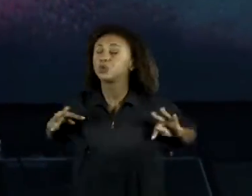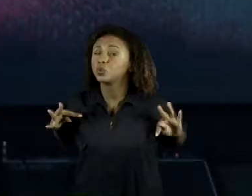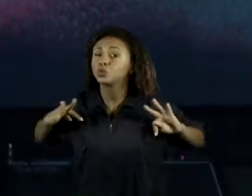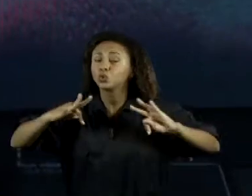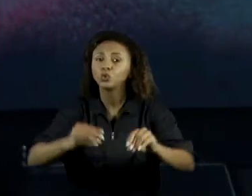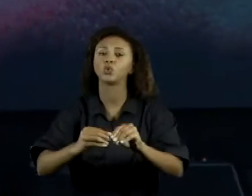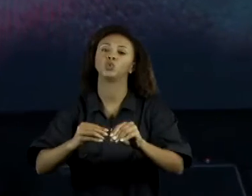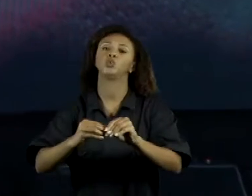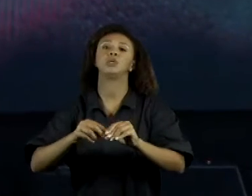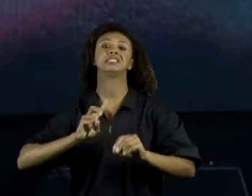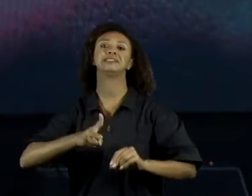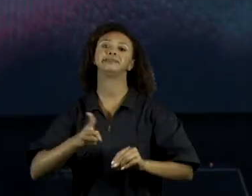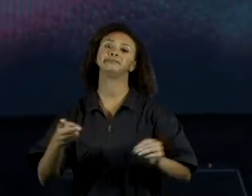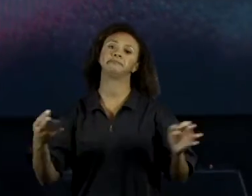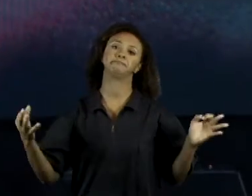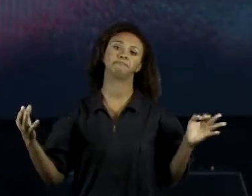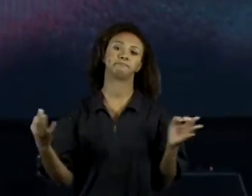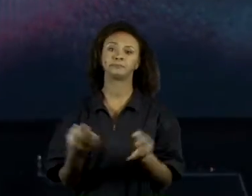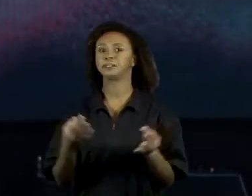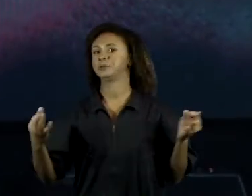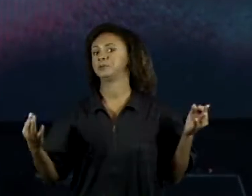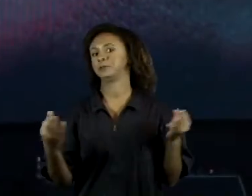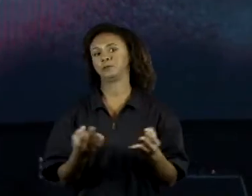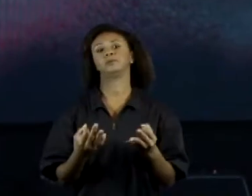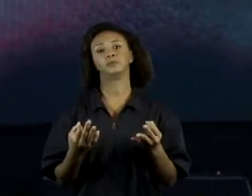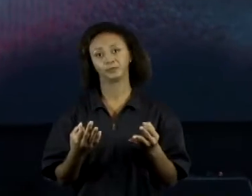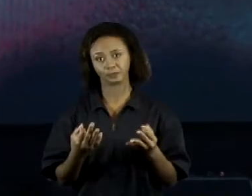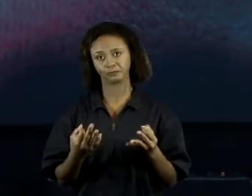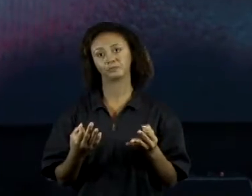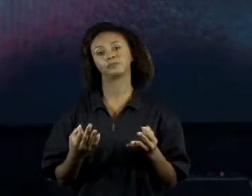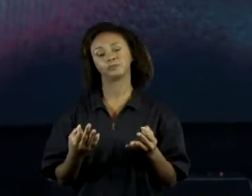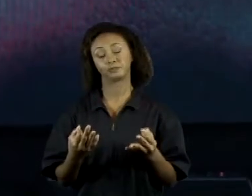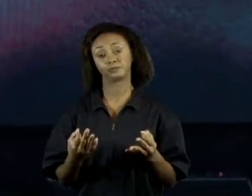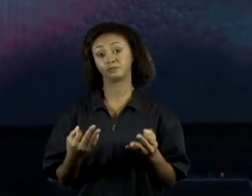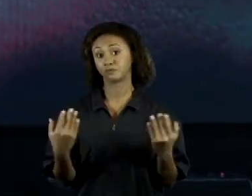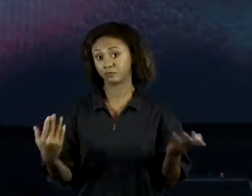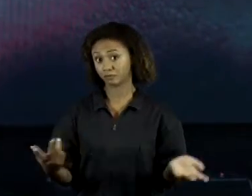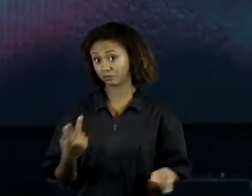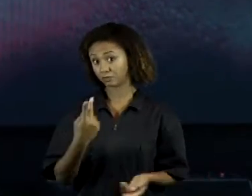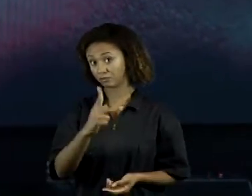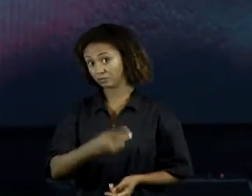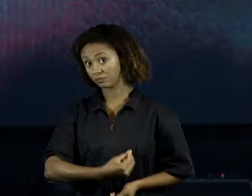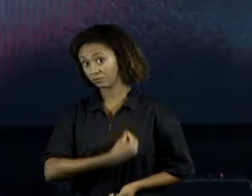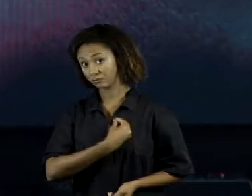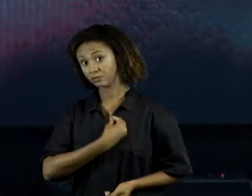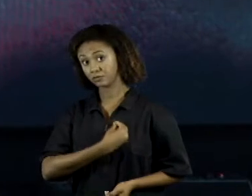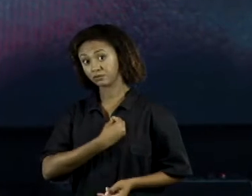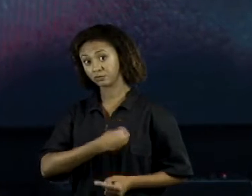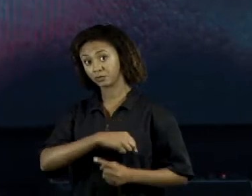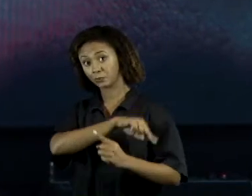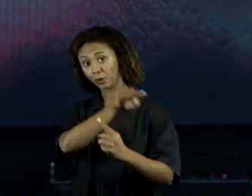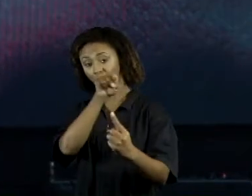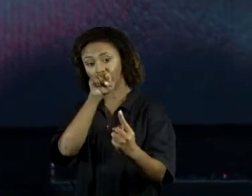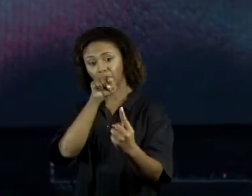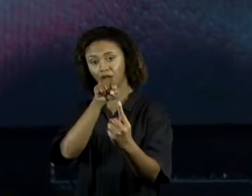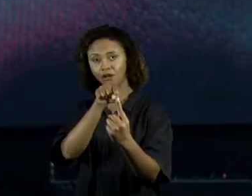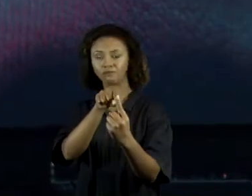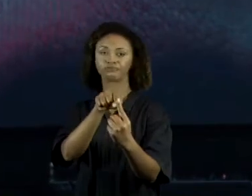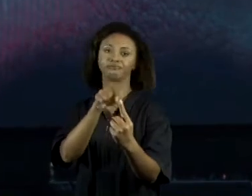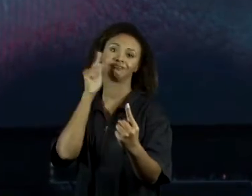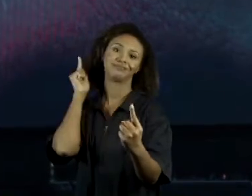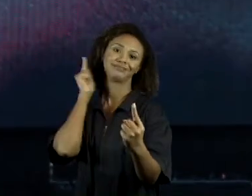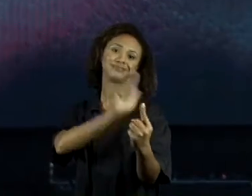tudo, e o seu propósito se apresentará a você.